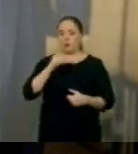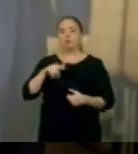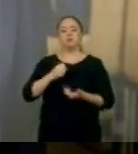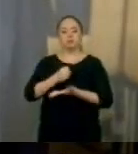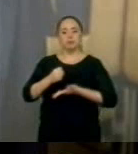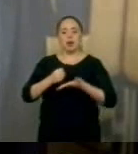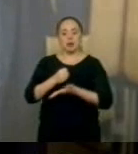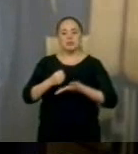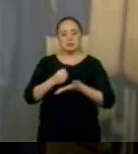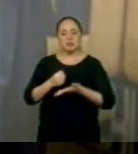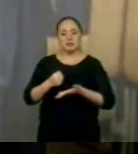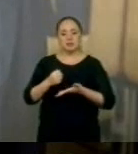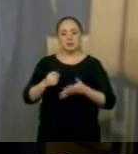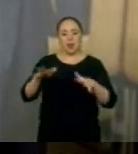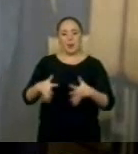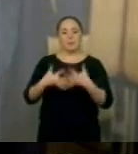fundamento